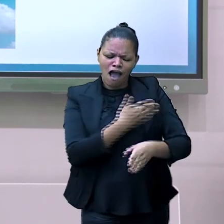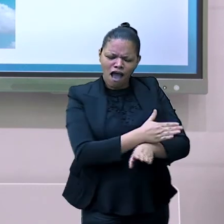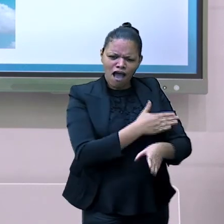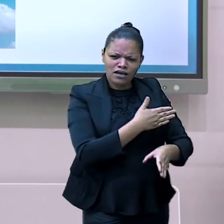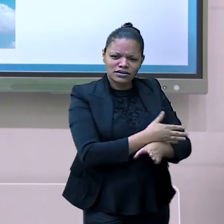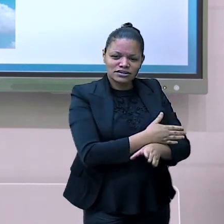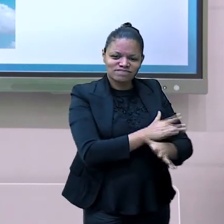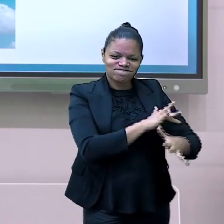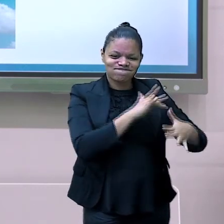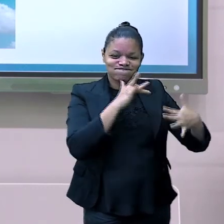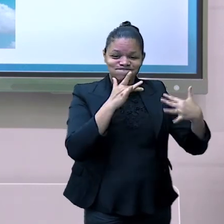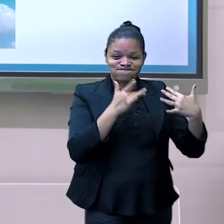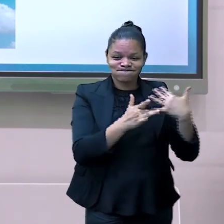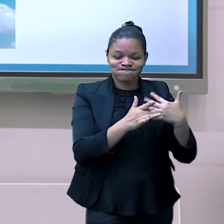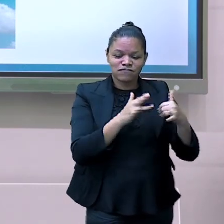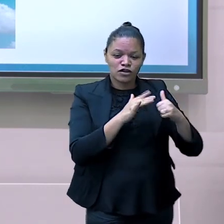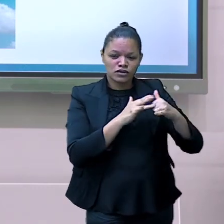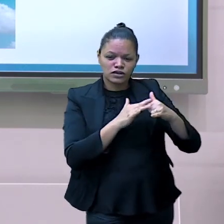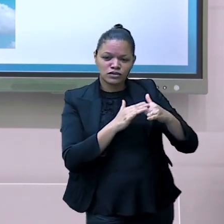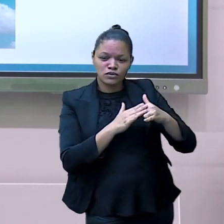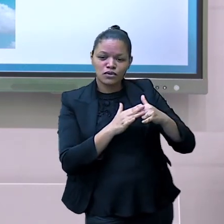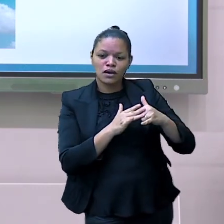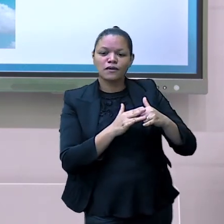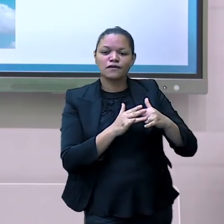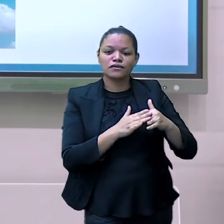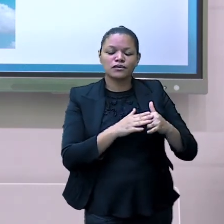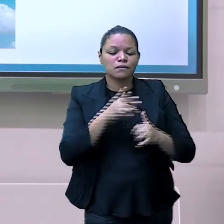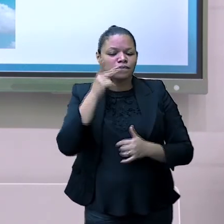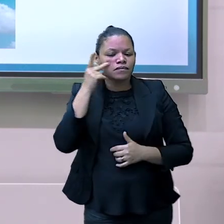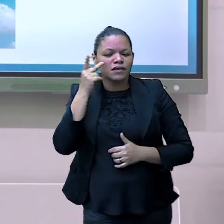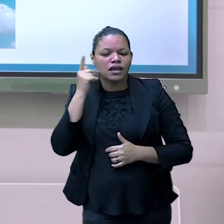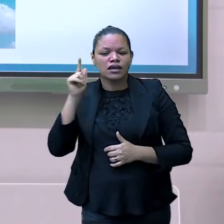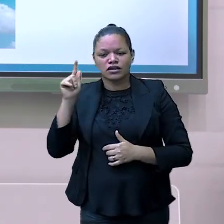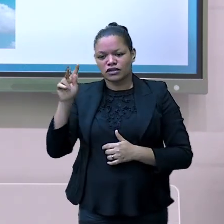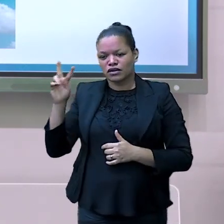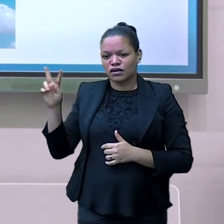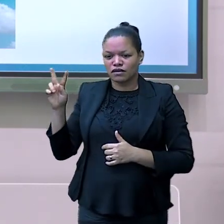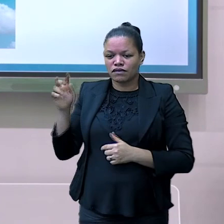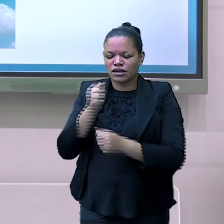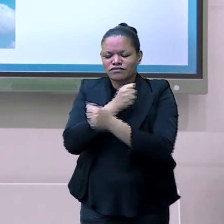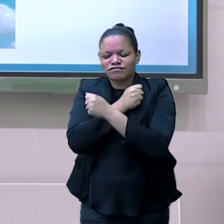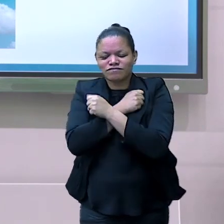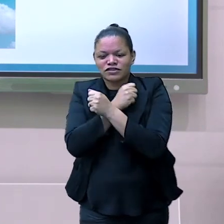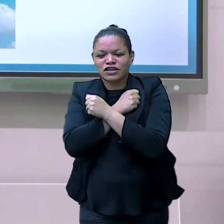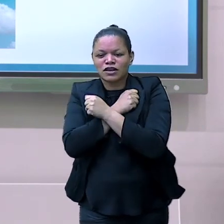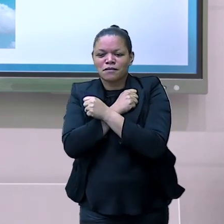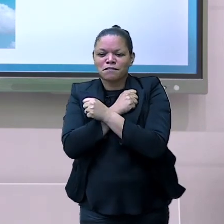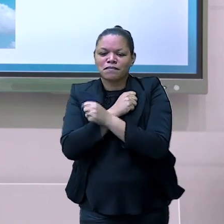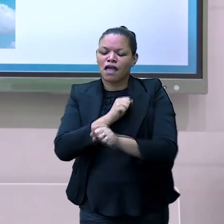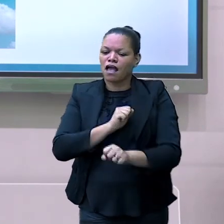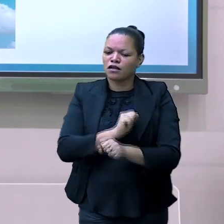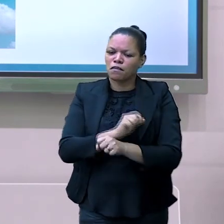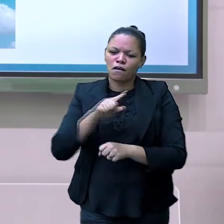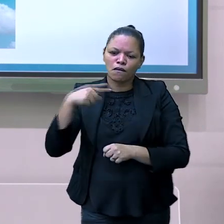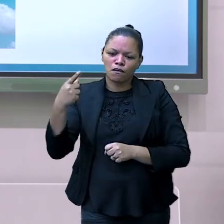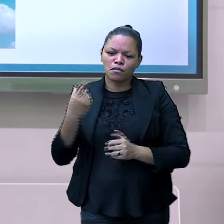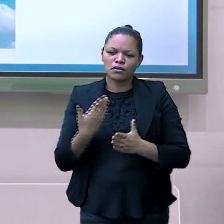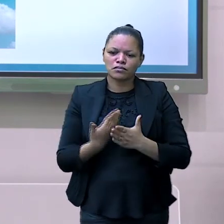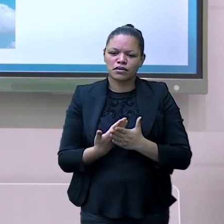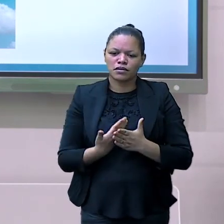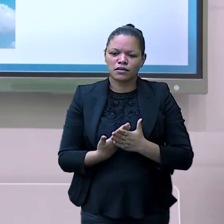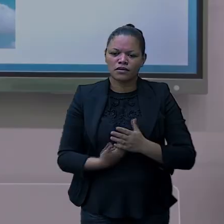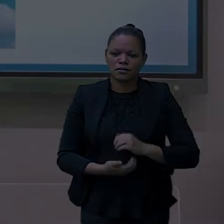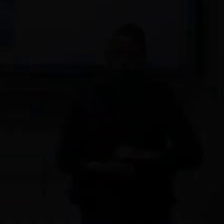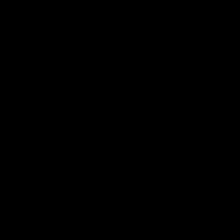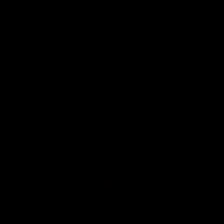redes sociais e se inscreva em nosso canal do YouTube SMED-GV. Um forte abraço e aguardo vocês na próxima aula.